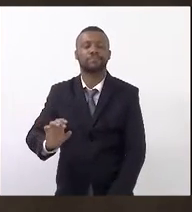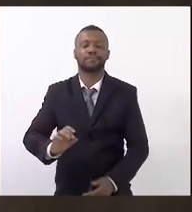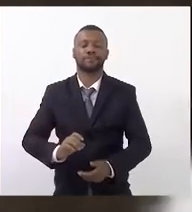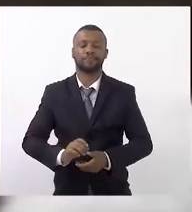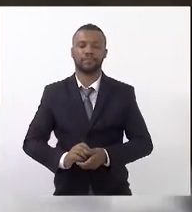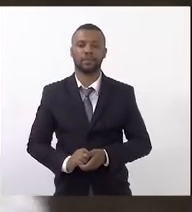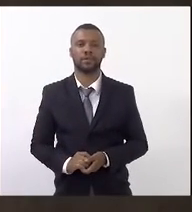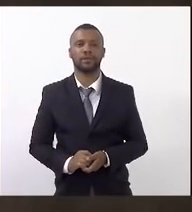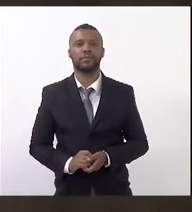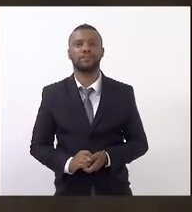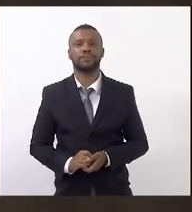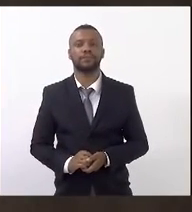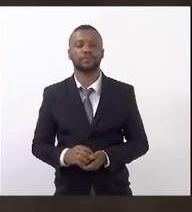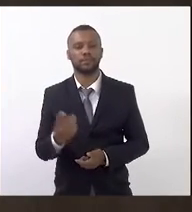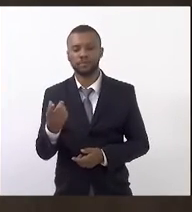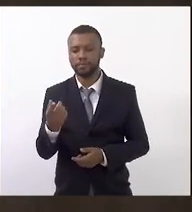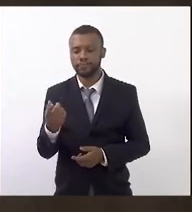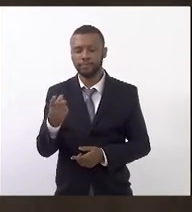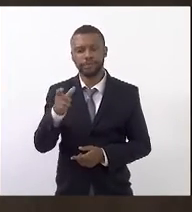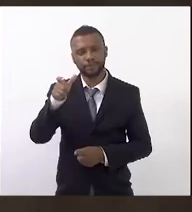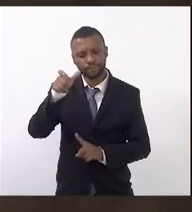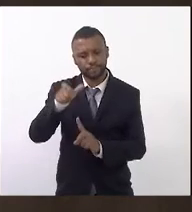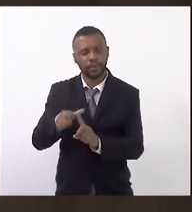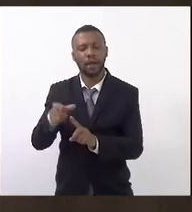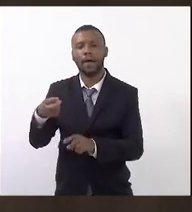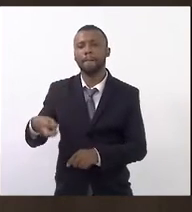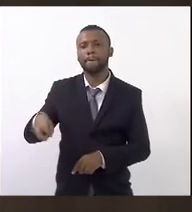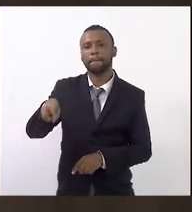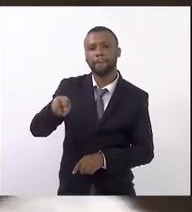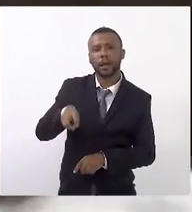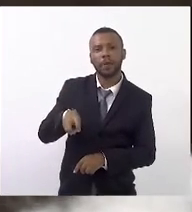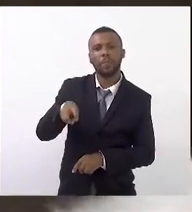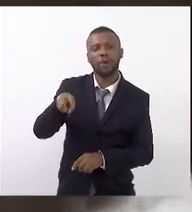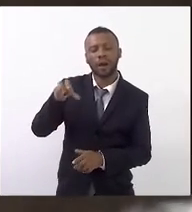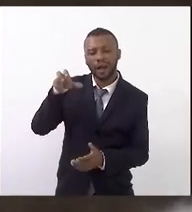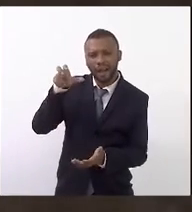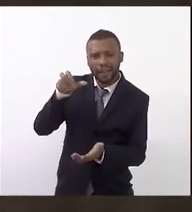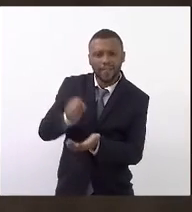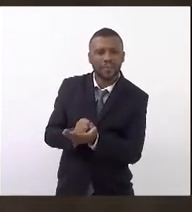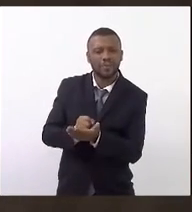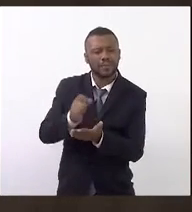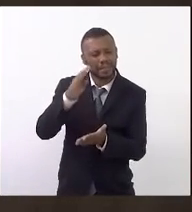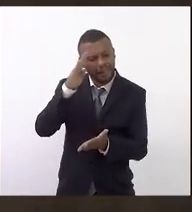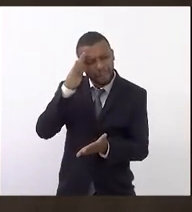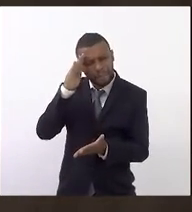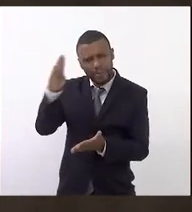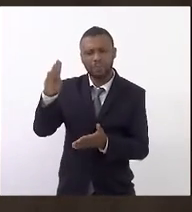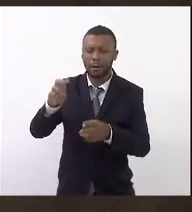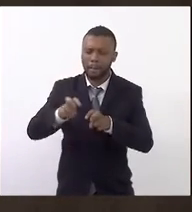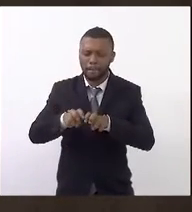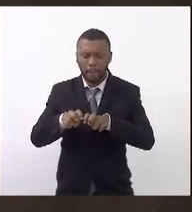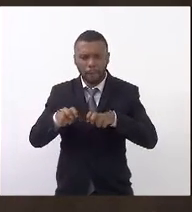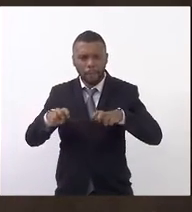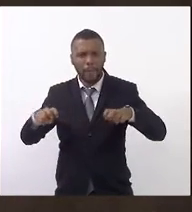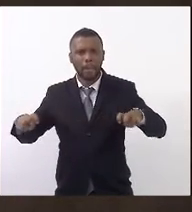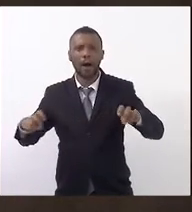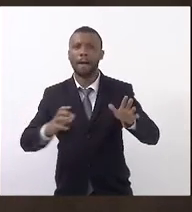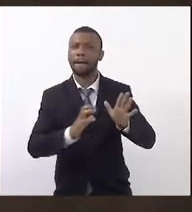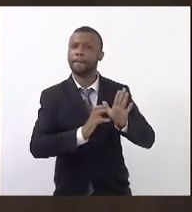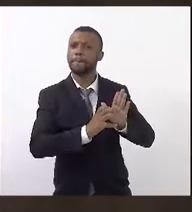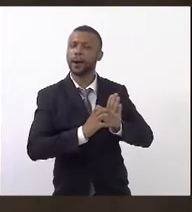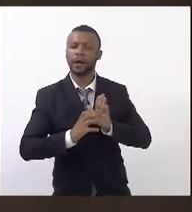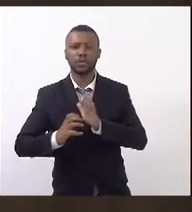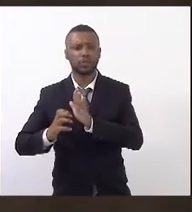como membro efetivo da maior bancada da Assembleia Legislativa, que é